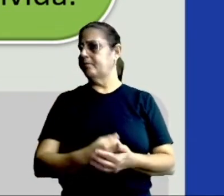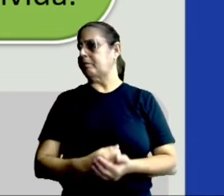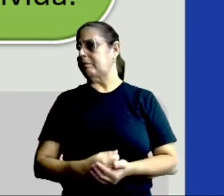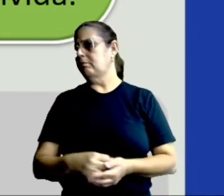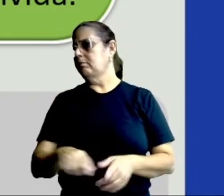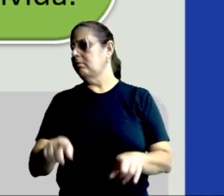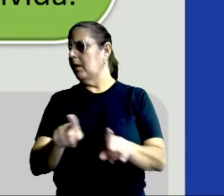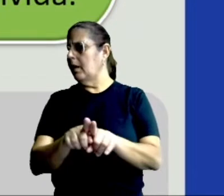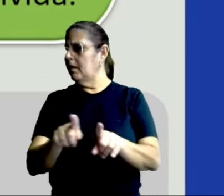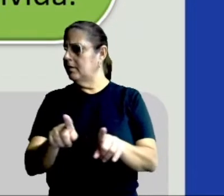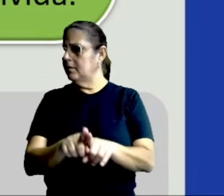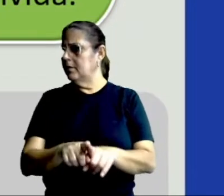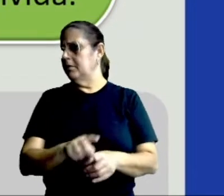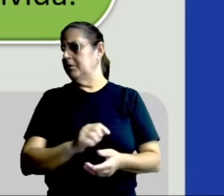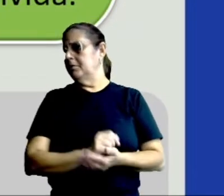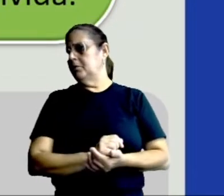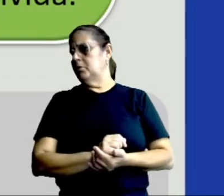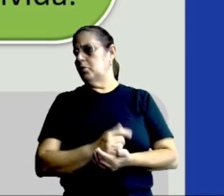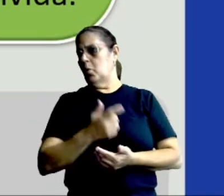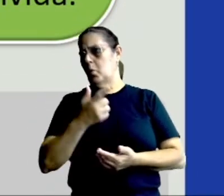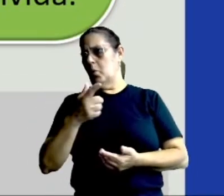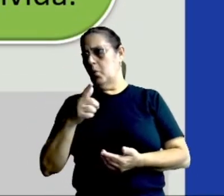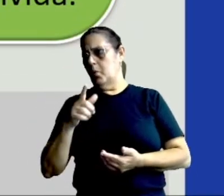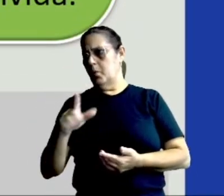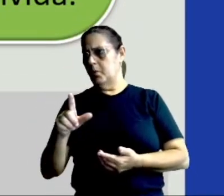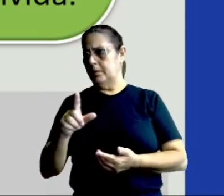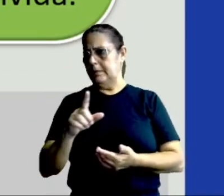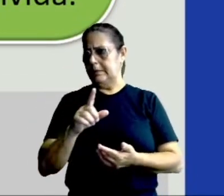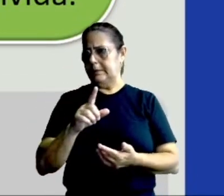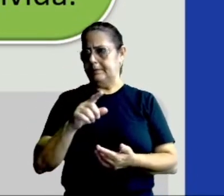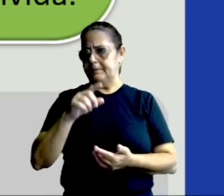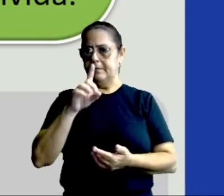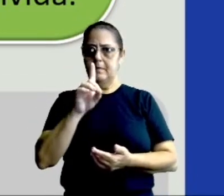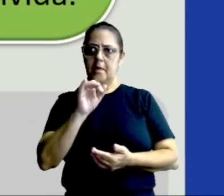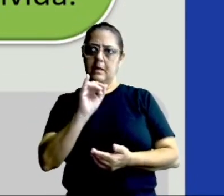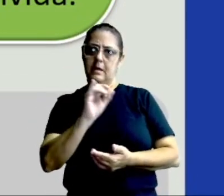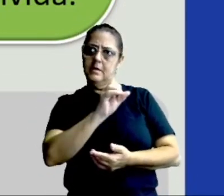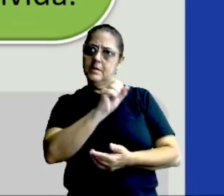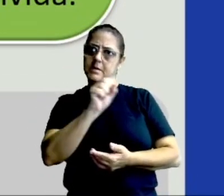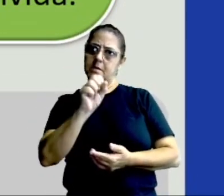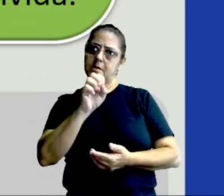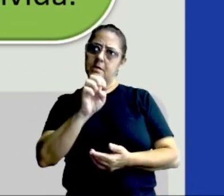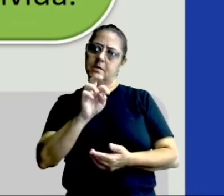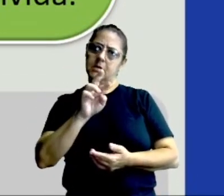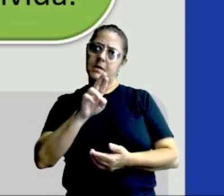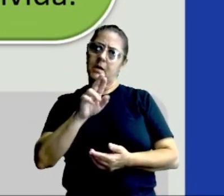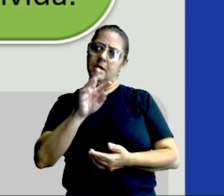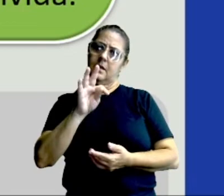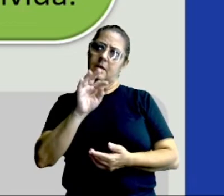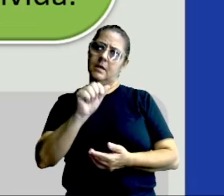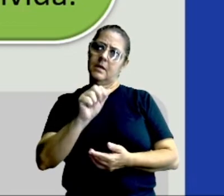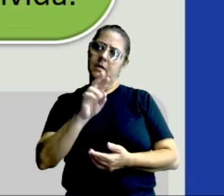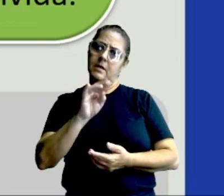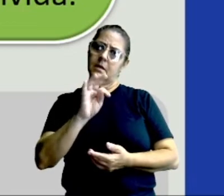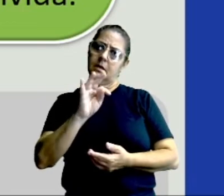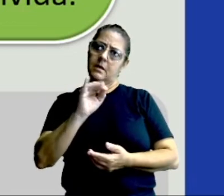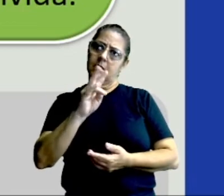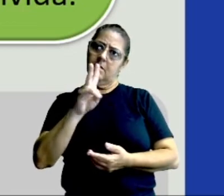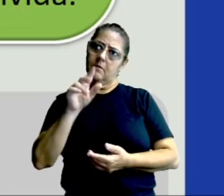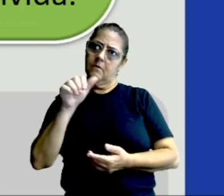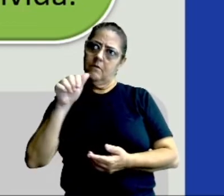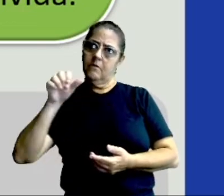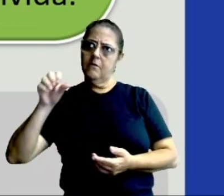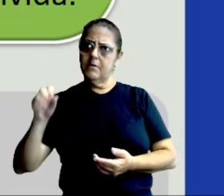como é que fica né Não sei se pode encontrar uma introdução ao você precisa colocar ali Em poucas linhas